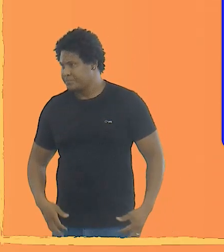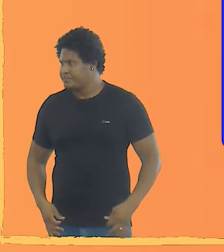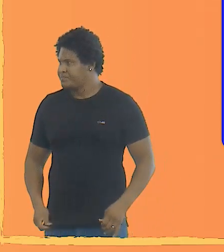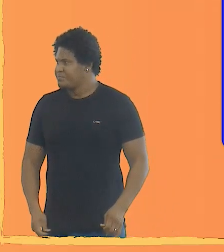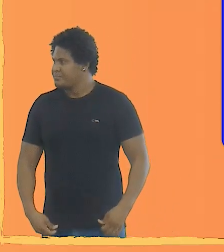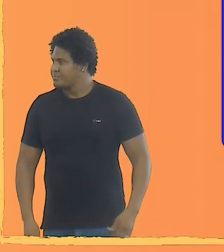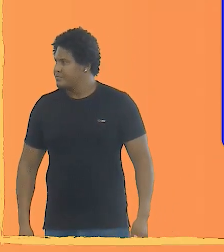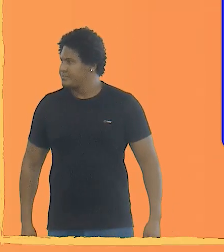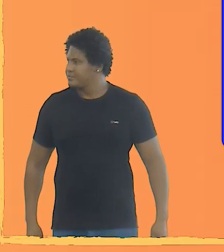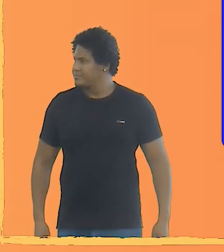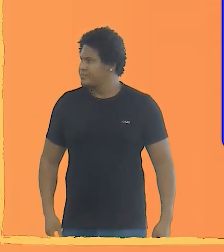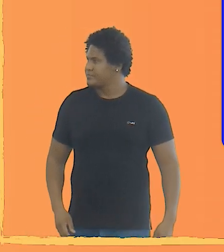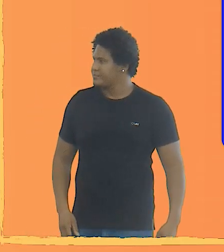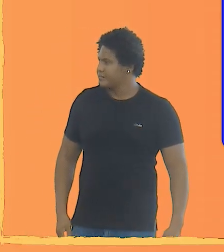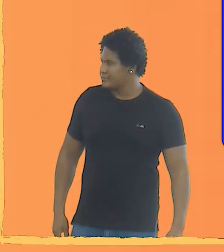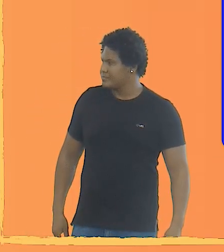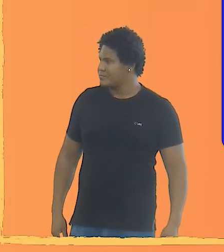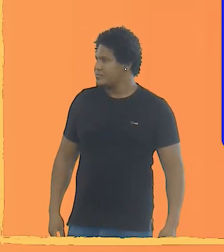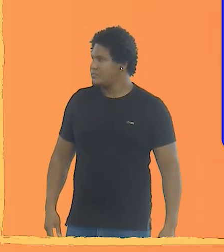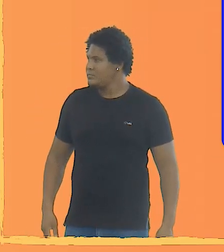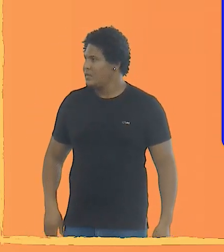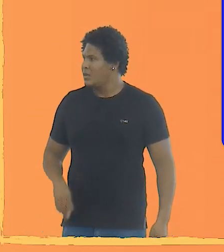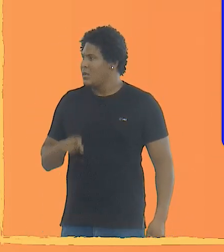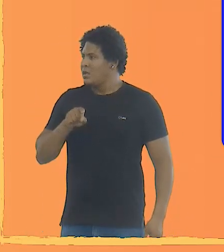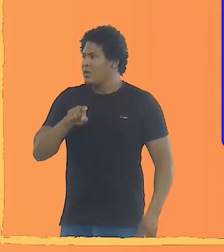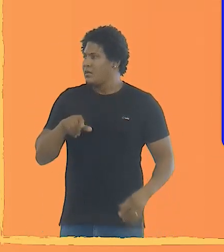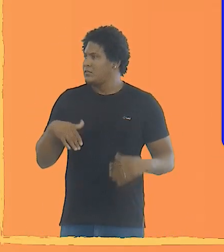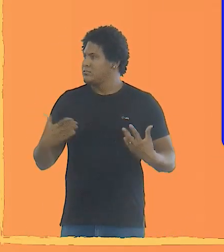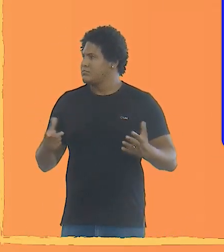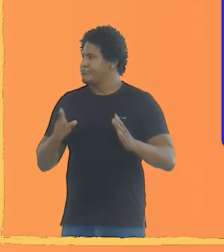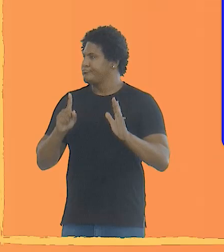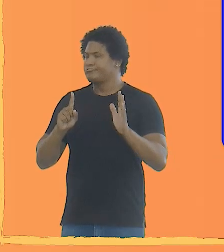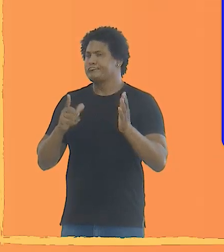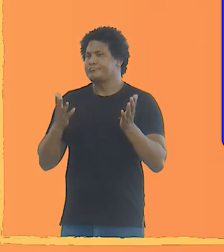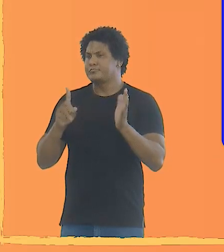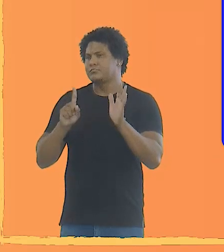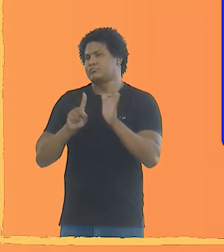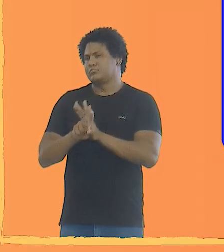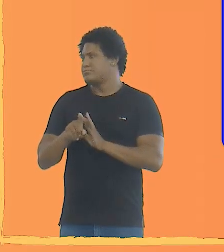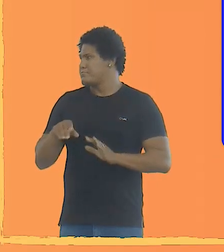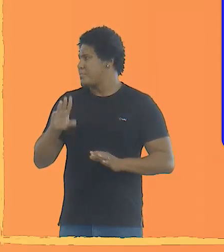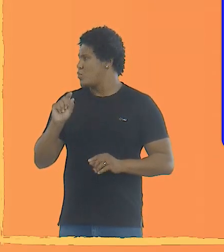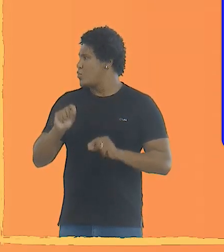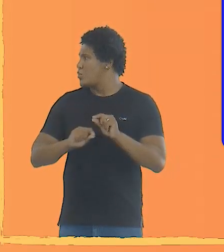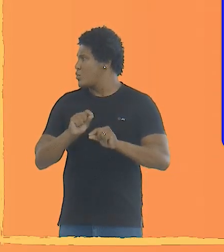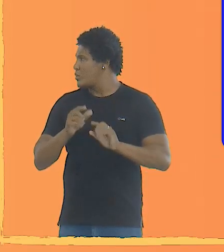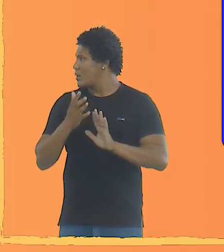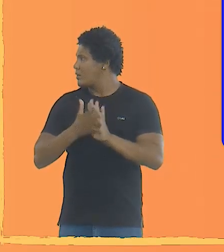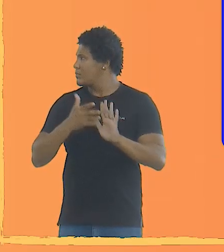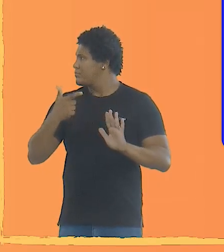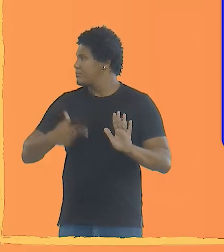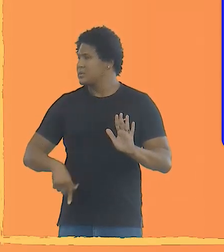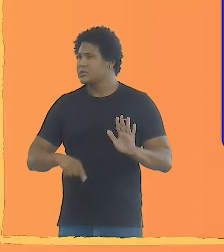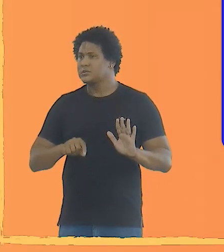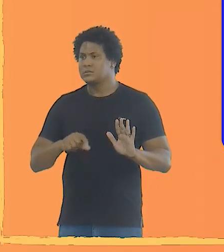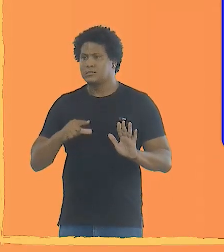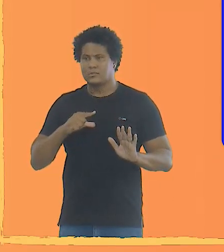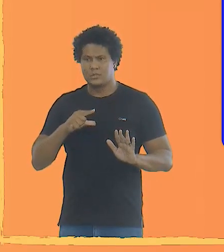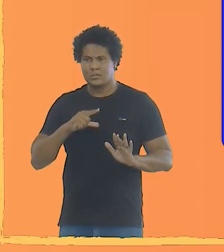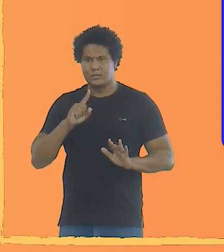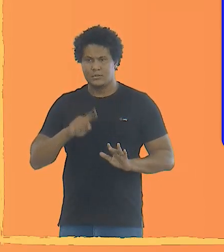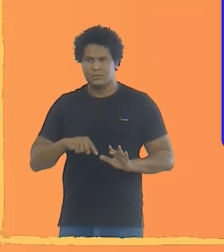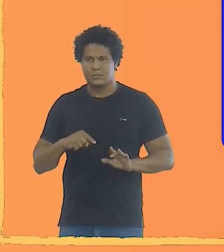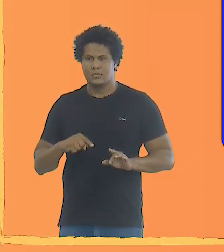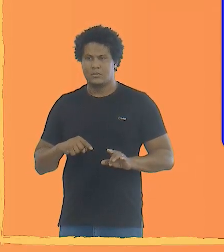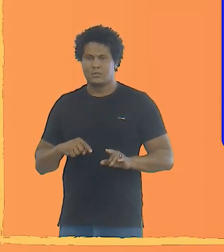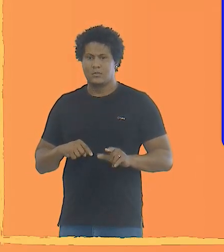a sua senha. Tá? O que é que a questão diz mais? As letras do alfabeto, entre as 26